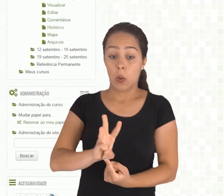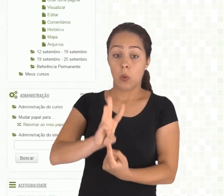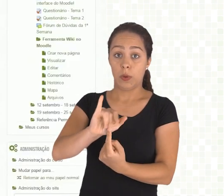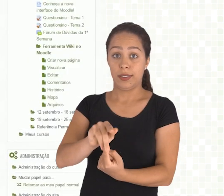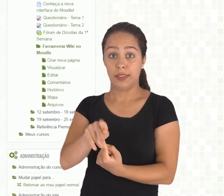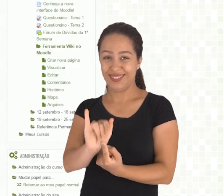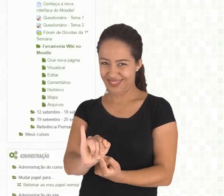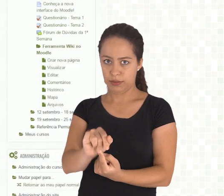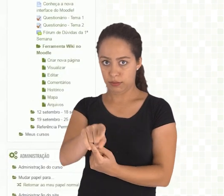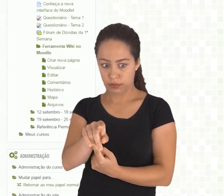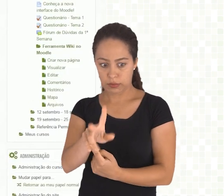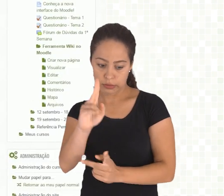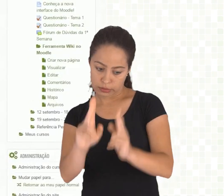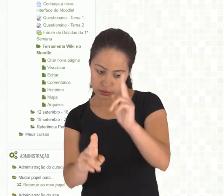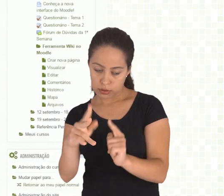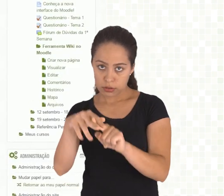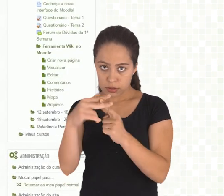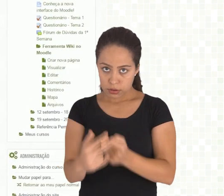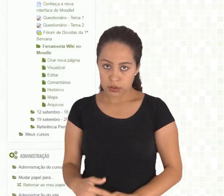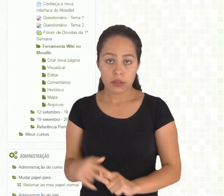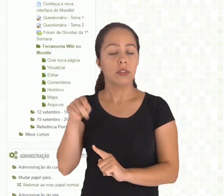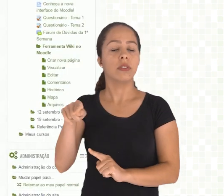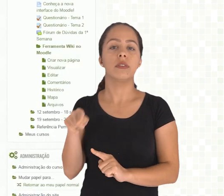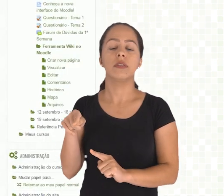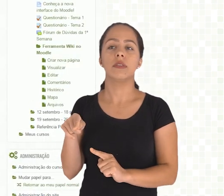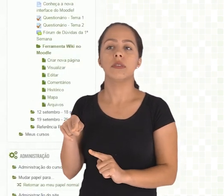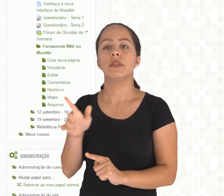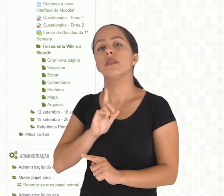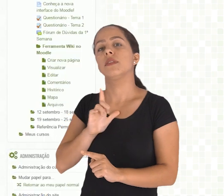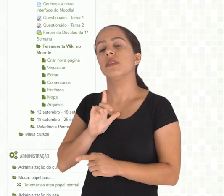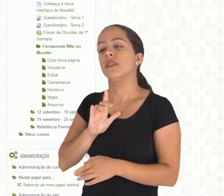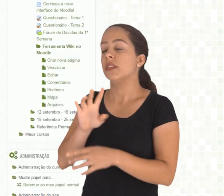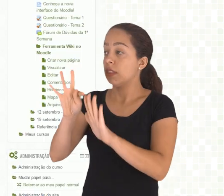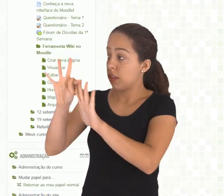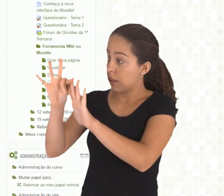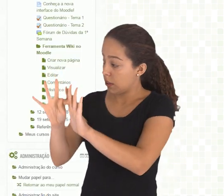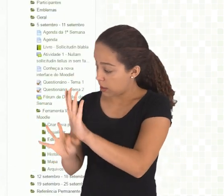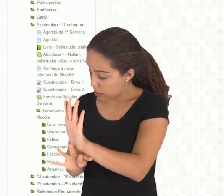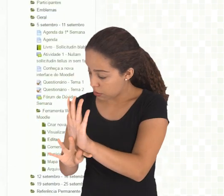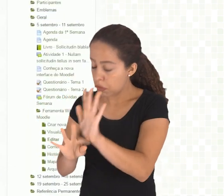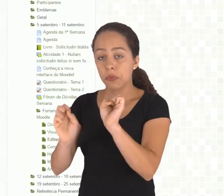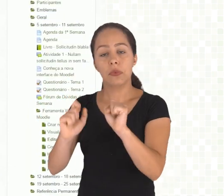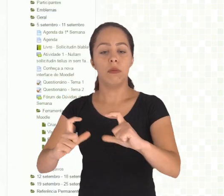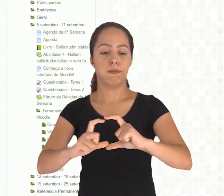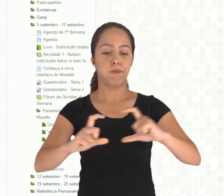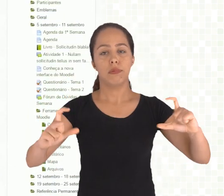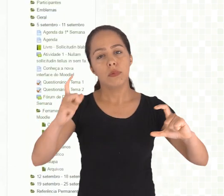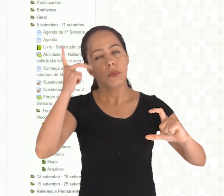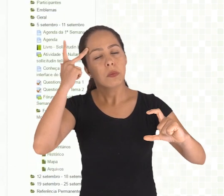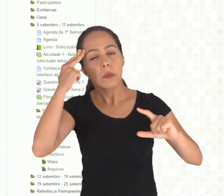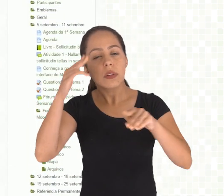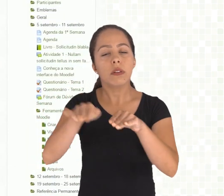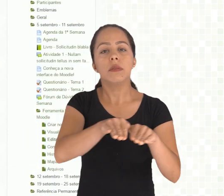você edita o wii que eu vou editar aqui pra você ver e você é vai até o texto você pode utilizar